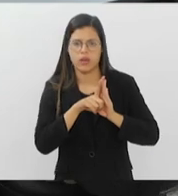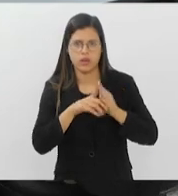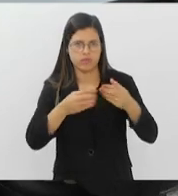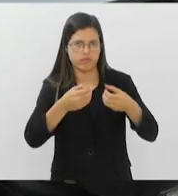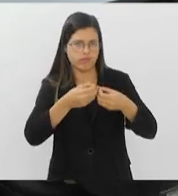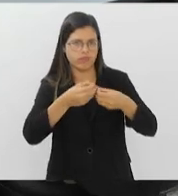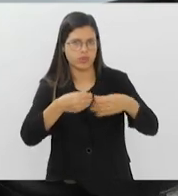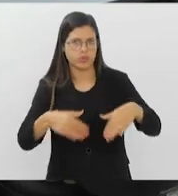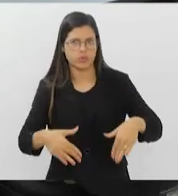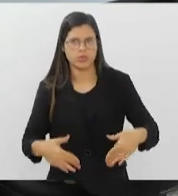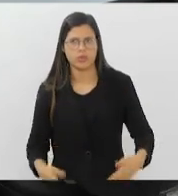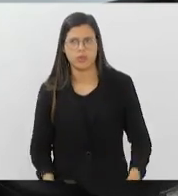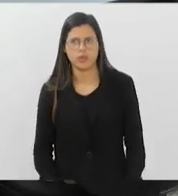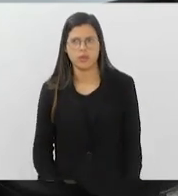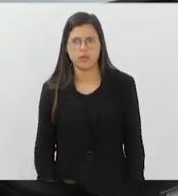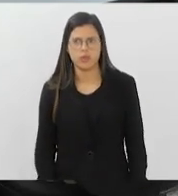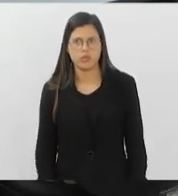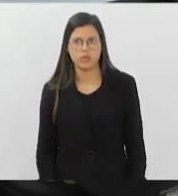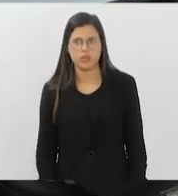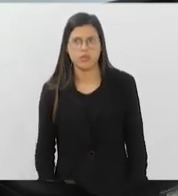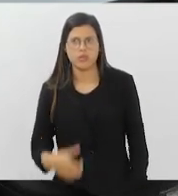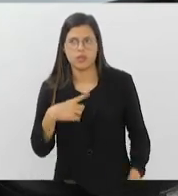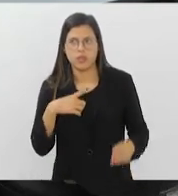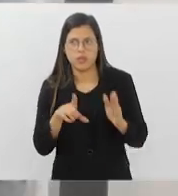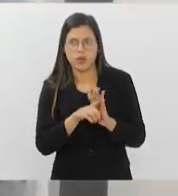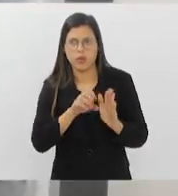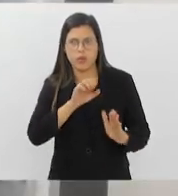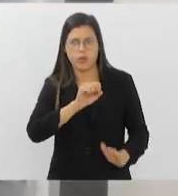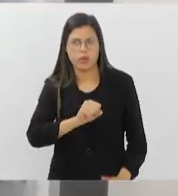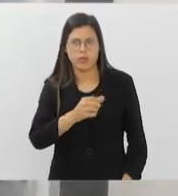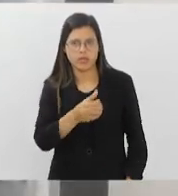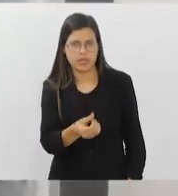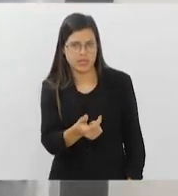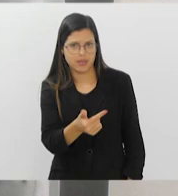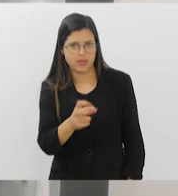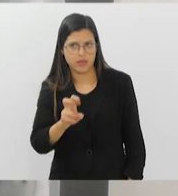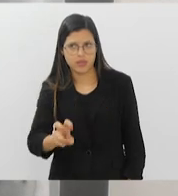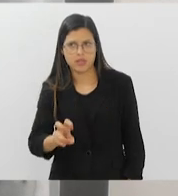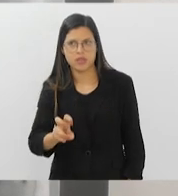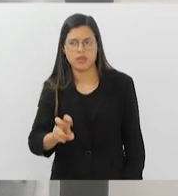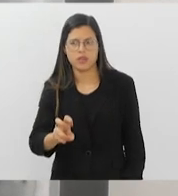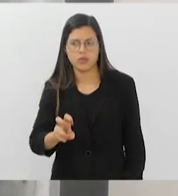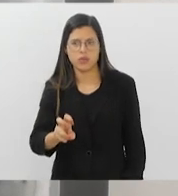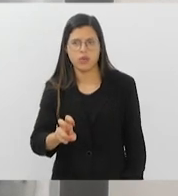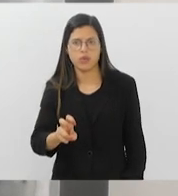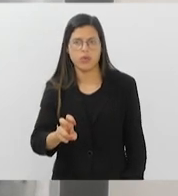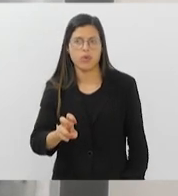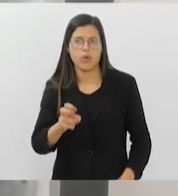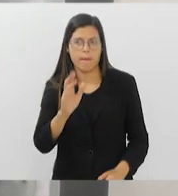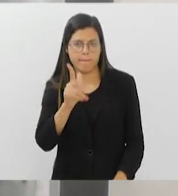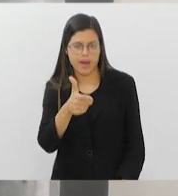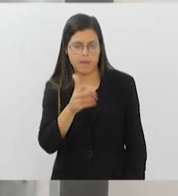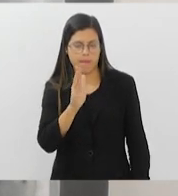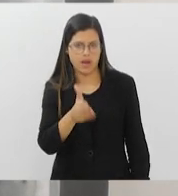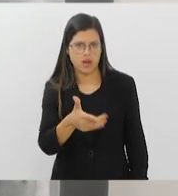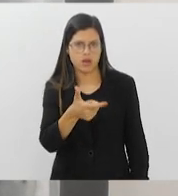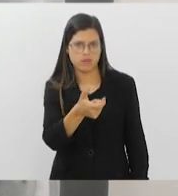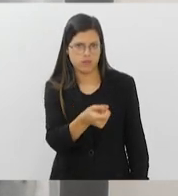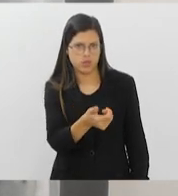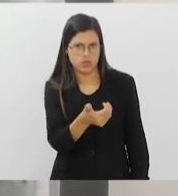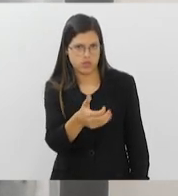prejudicabilidade. Existe uma lei, a 8.625, que já é lei, 8.625, de 19,